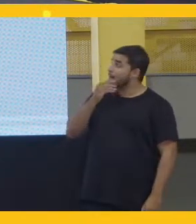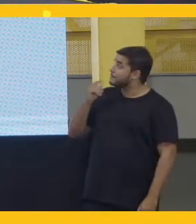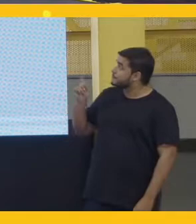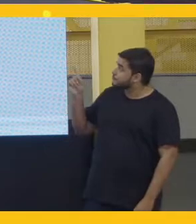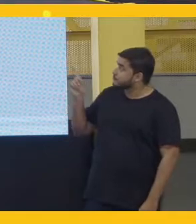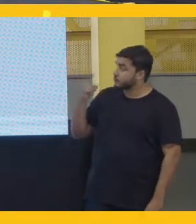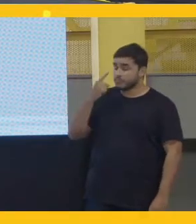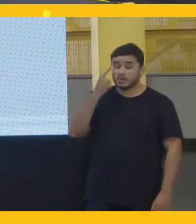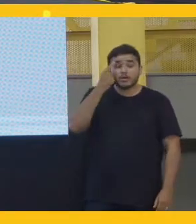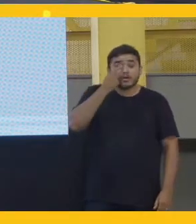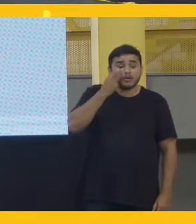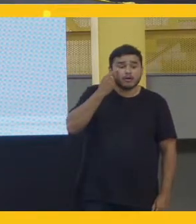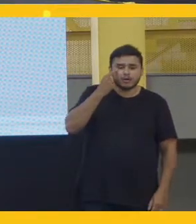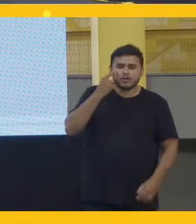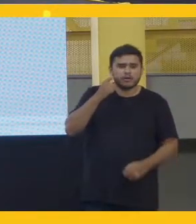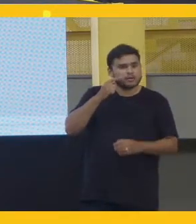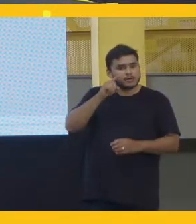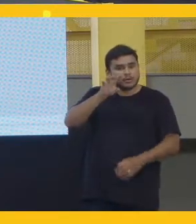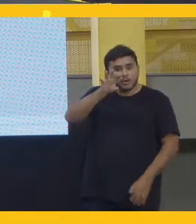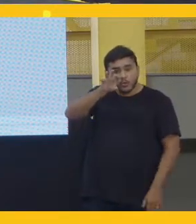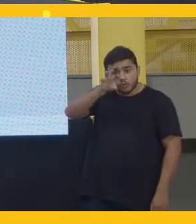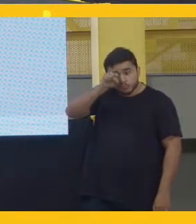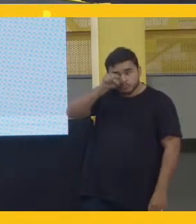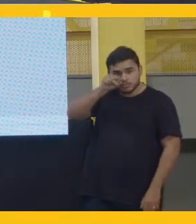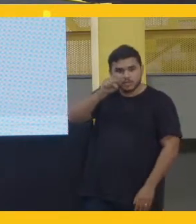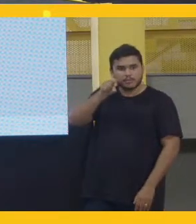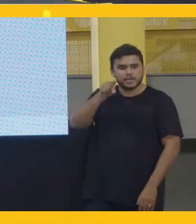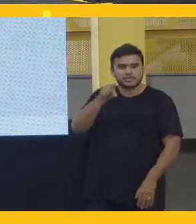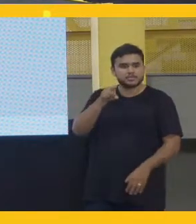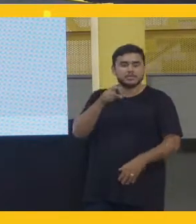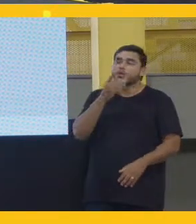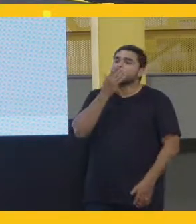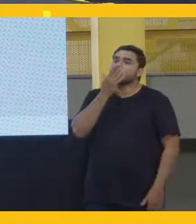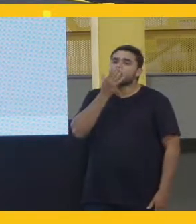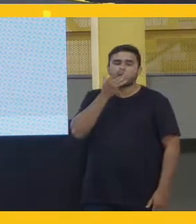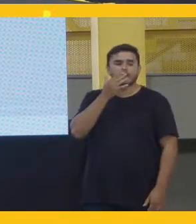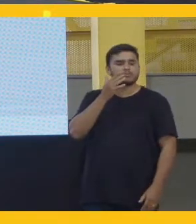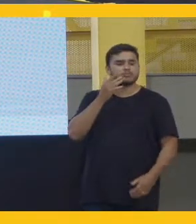Nosso olho enxerga uma cor que não existe.